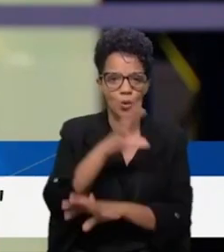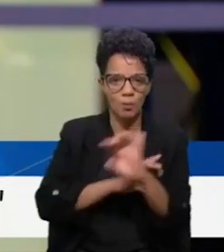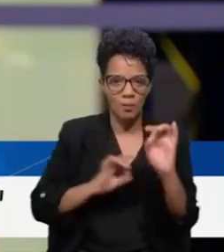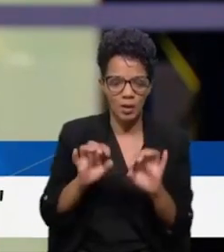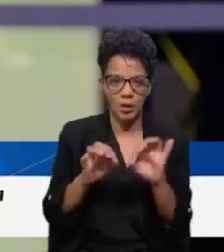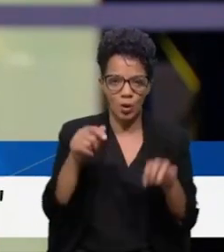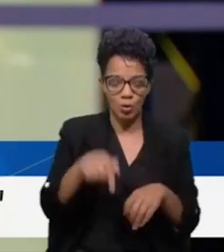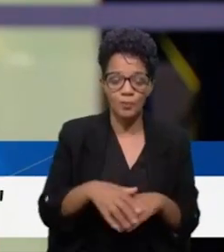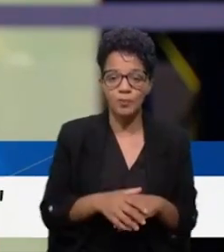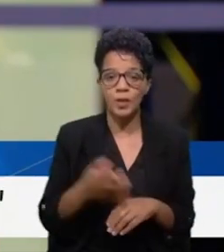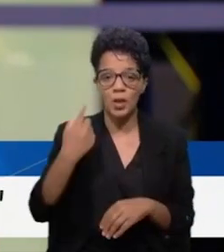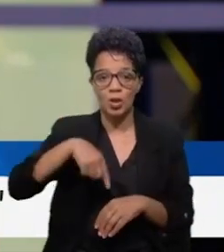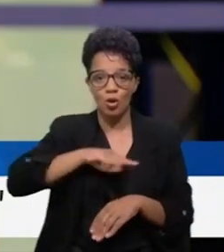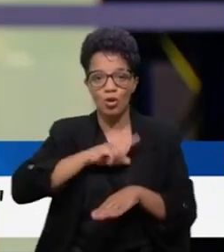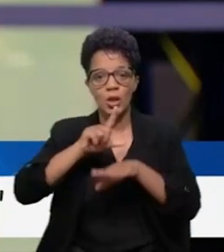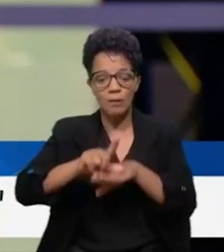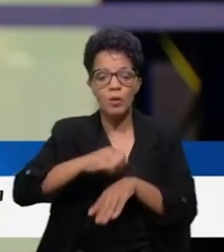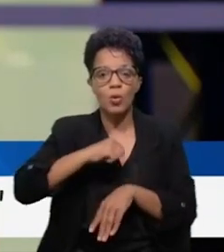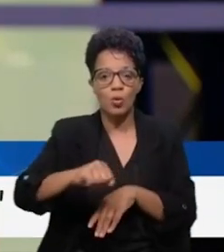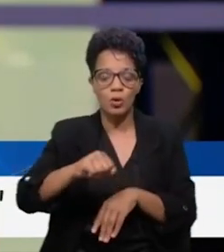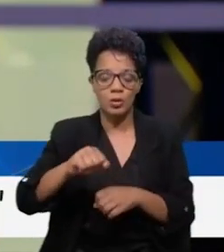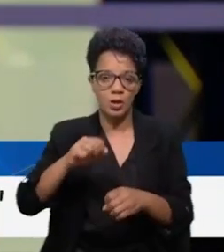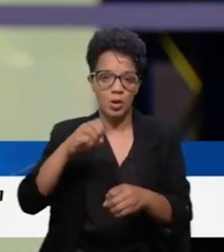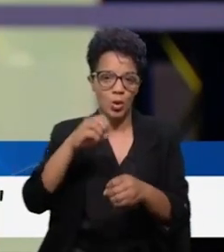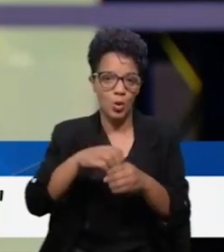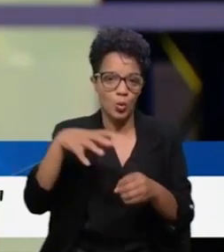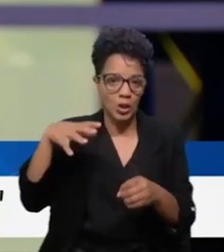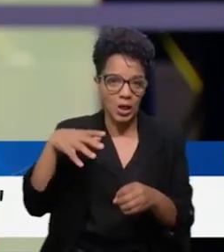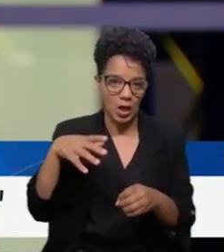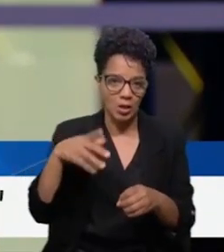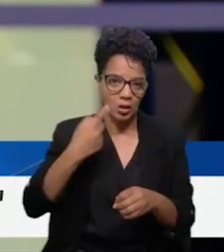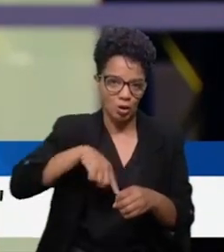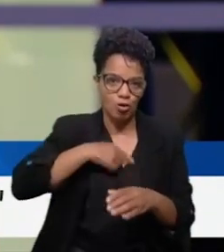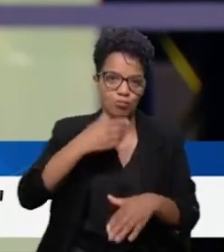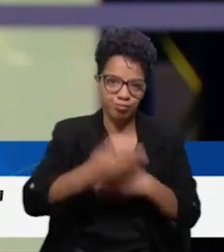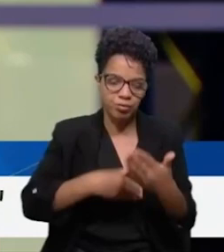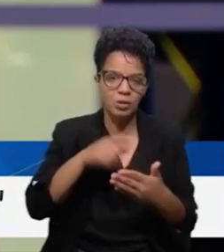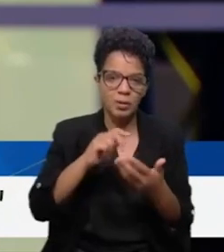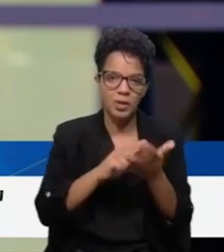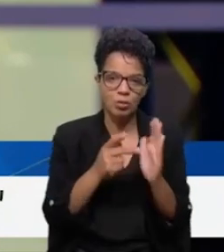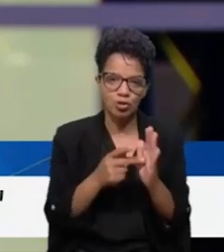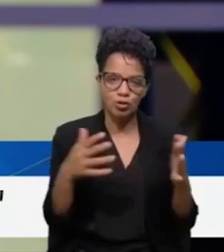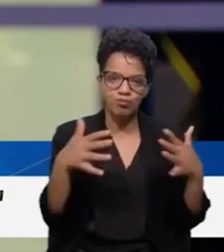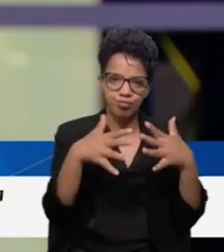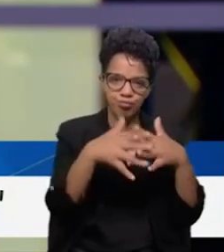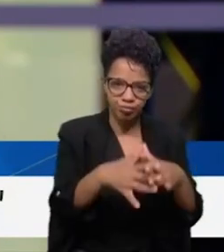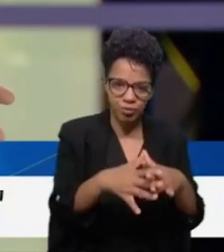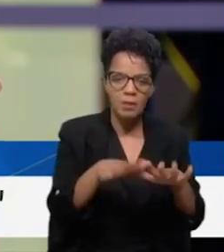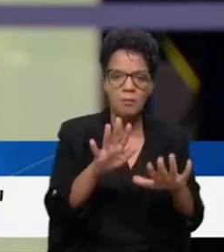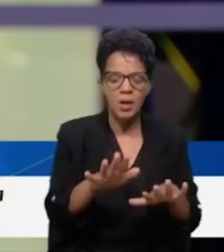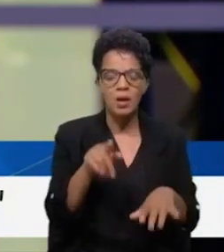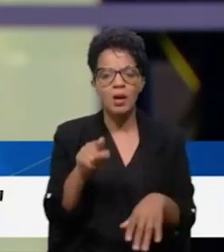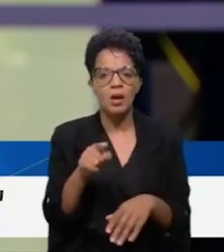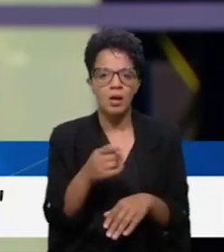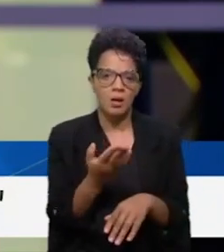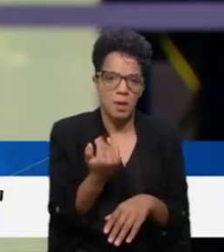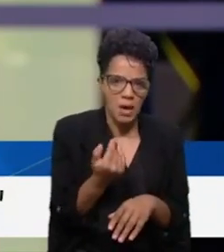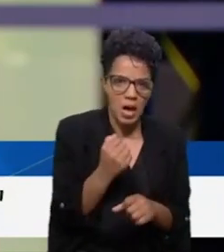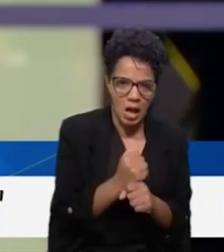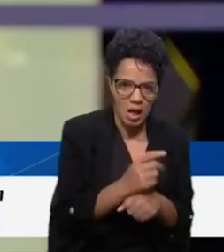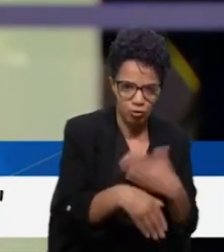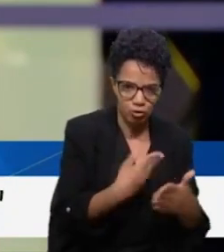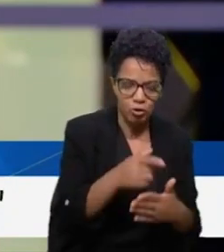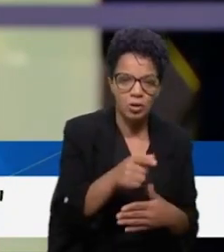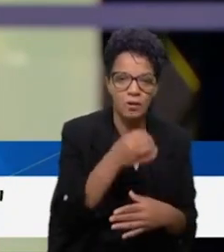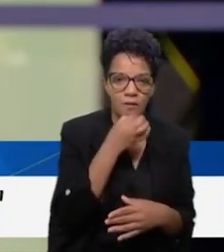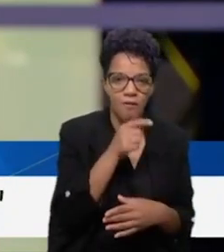contra o nuclear. Nós apoiamos o desenvolvimento do nuclear, nomeadamente as tecnologias de fusão. Mas nós mostramos aqui em Portugal... Mas essas ainda têm caminho para fazer. Exatamente. Eu falo